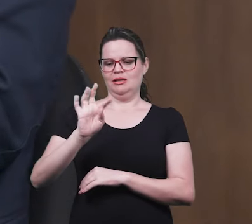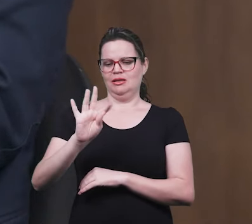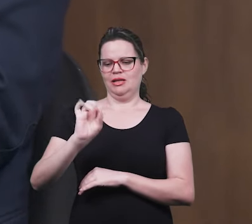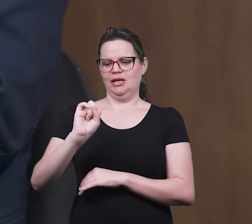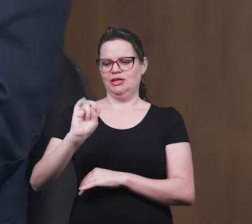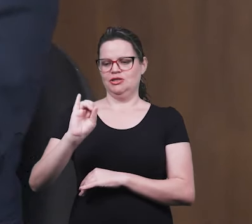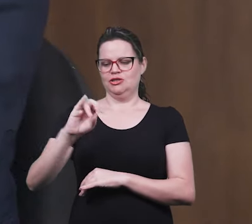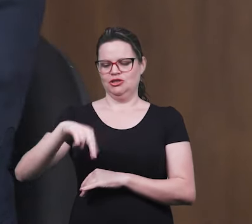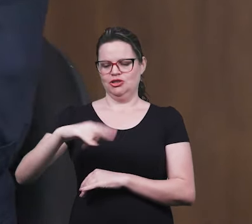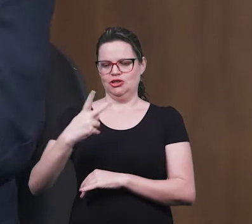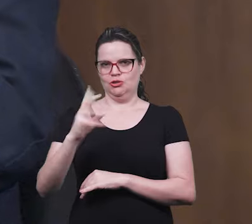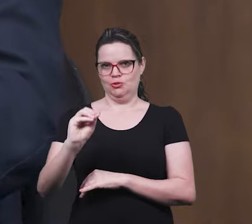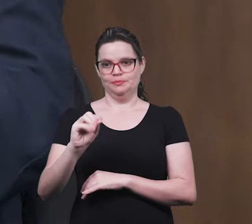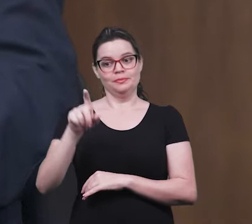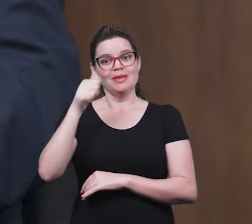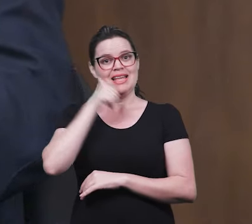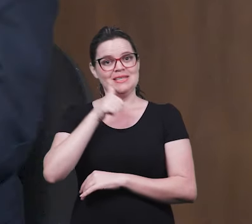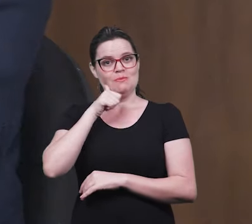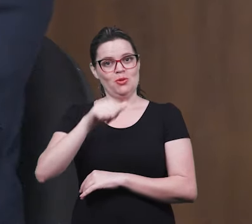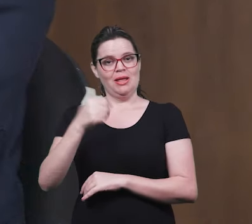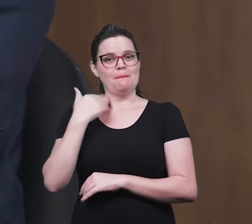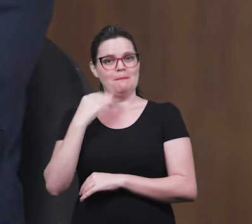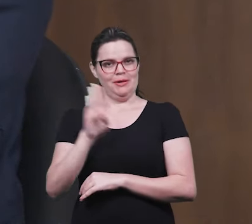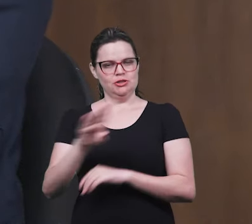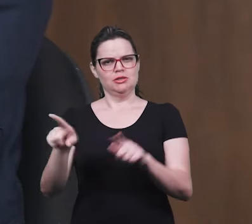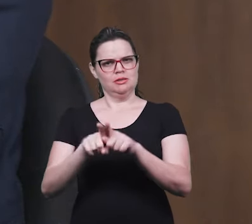por netinho. E